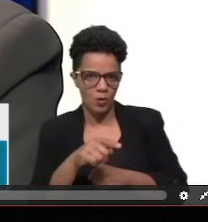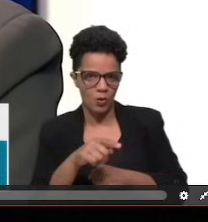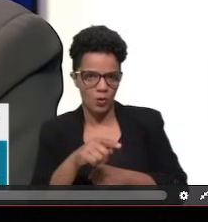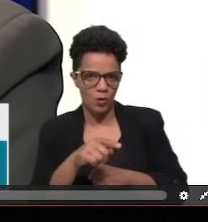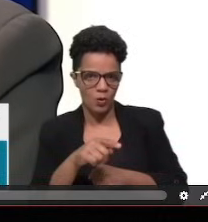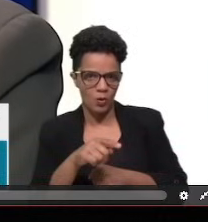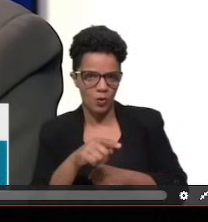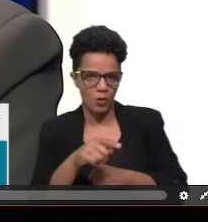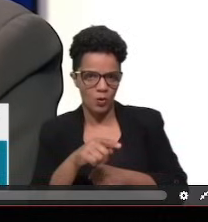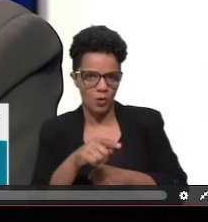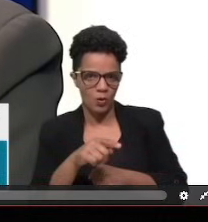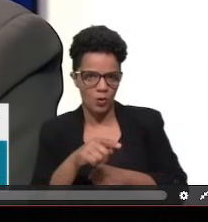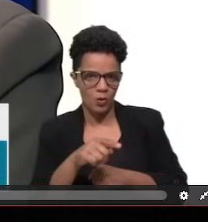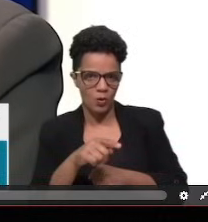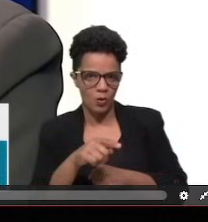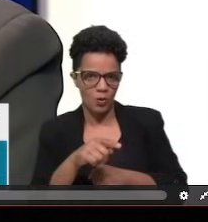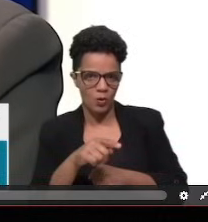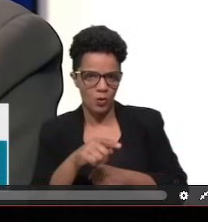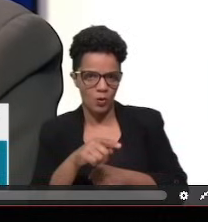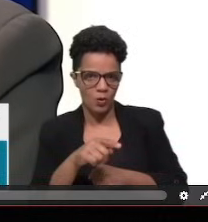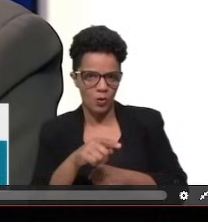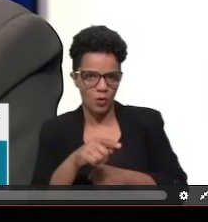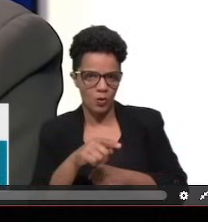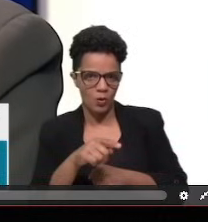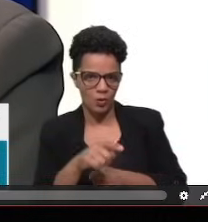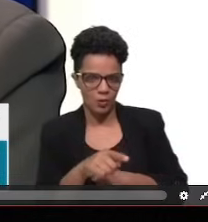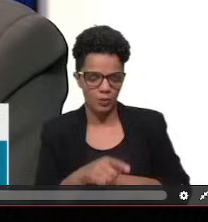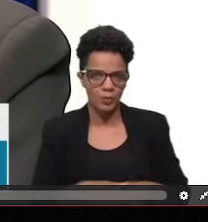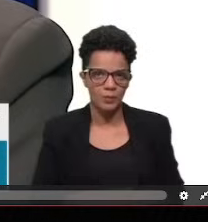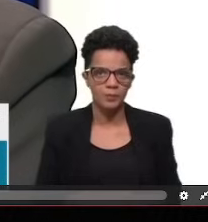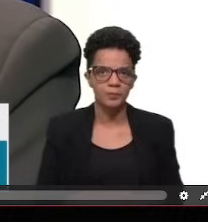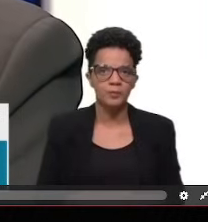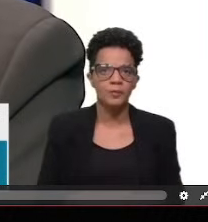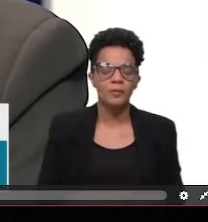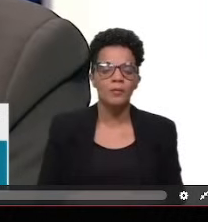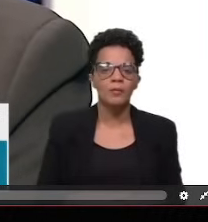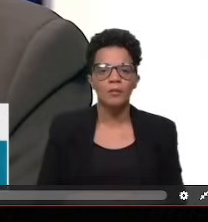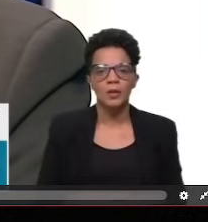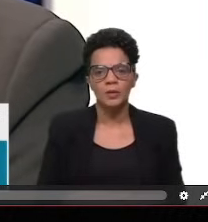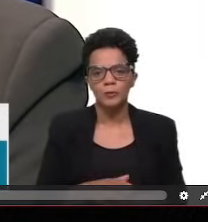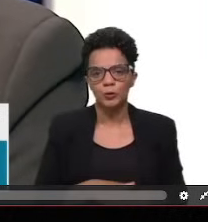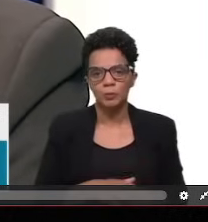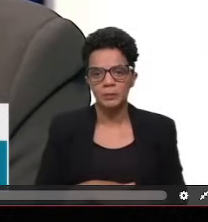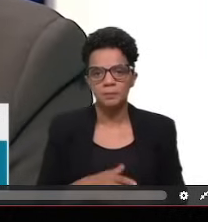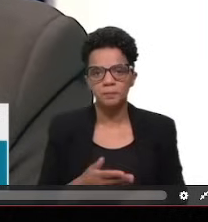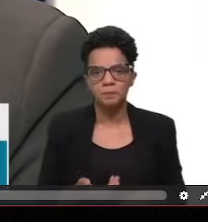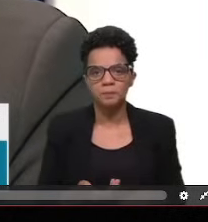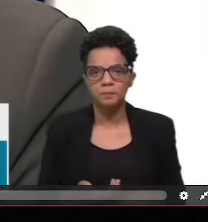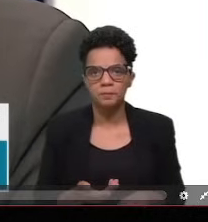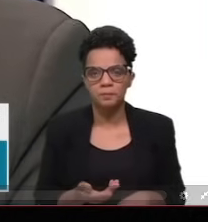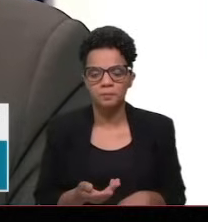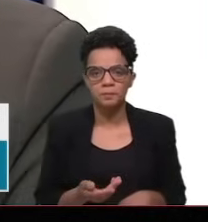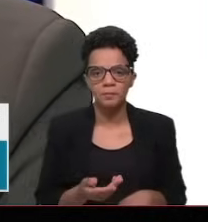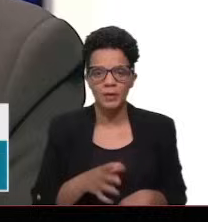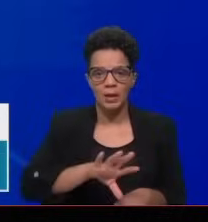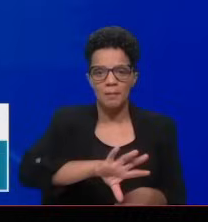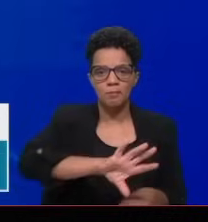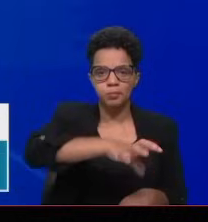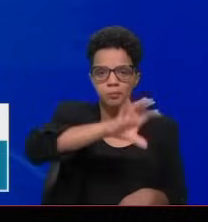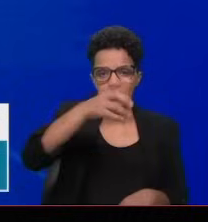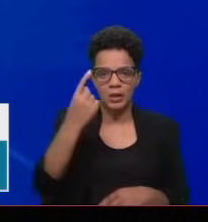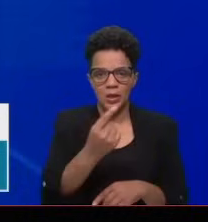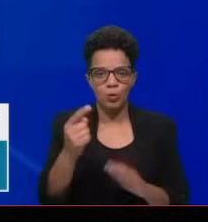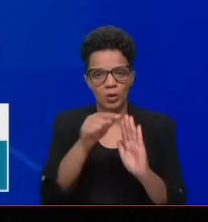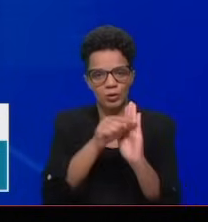a união europeia deixar de estar unida foi isto que ele disse Francisco na Ótica de e os cada país deve cumprir os seus